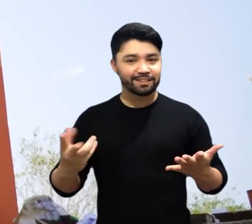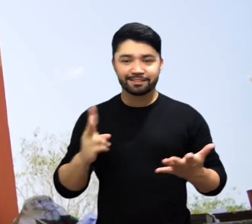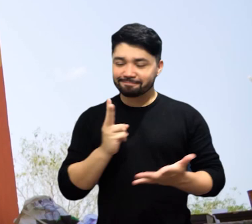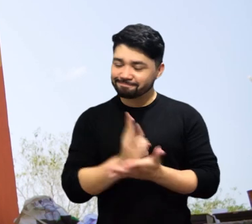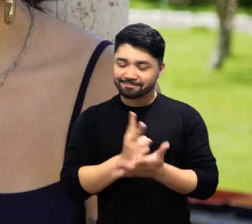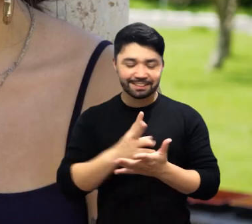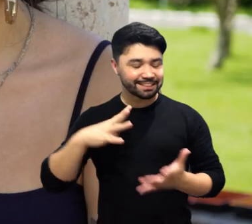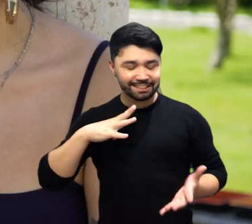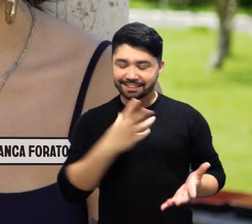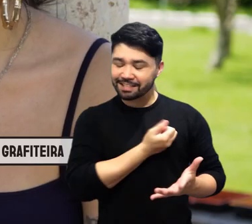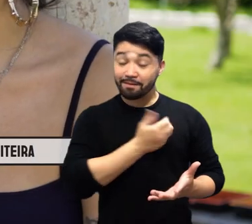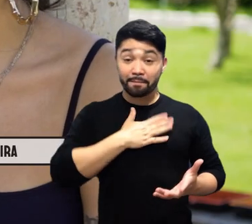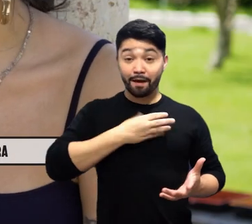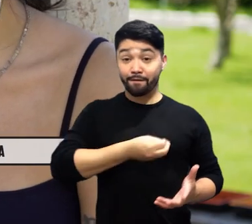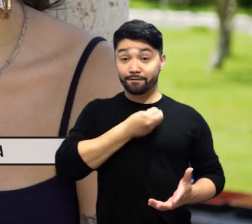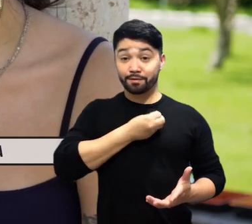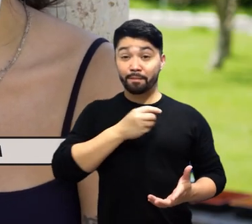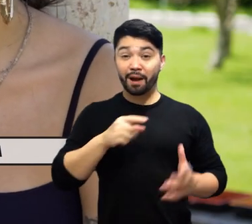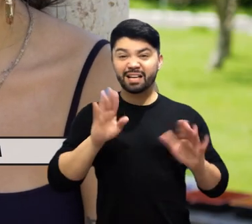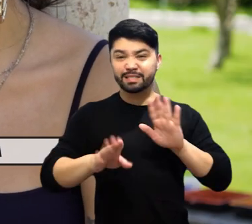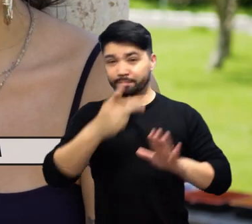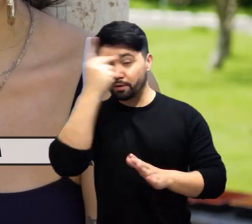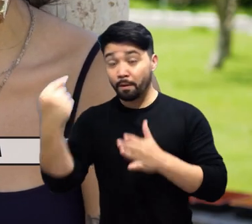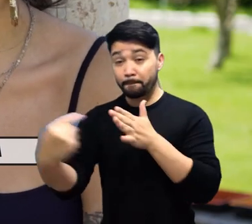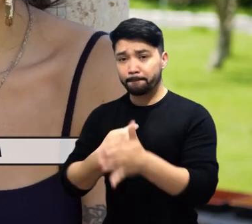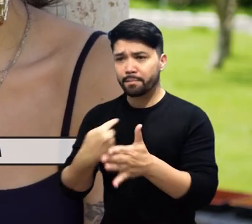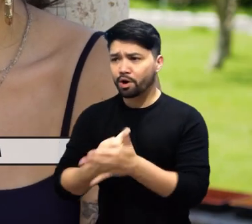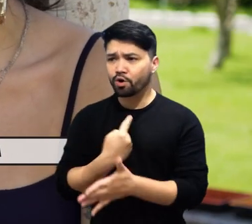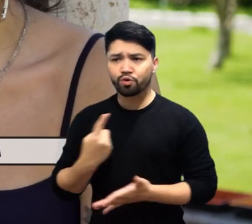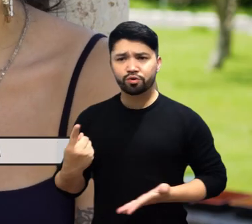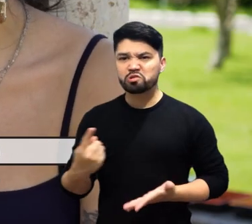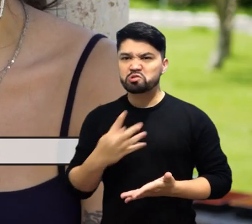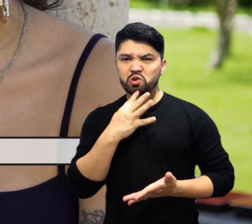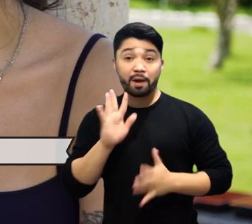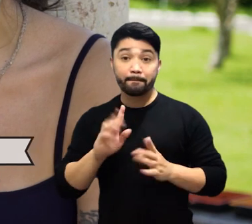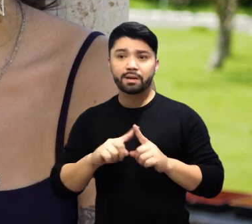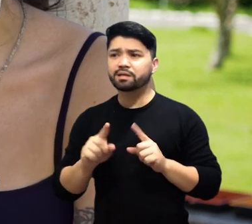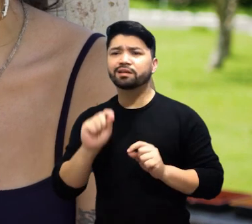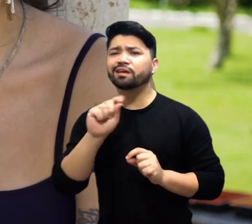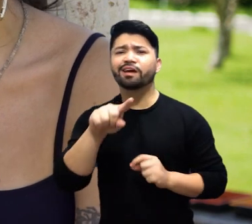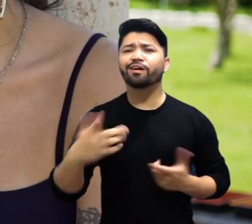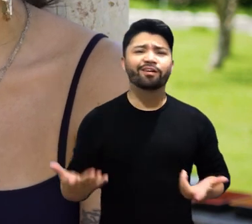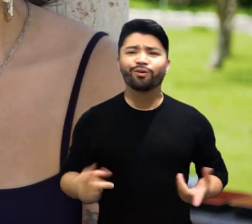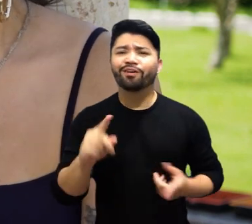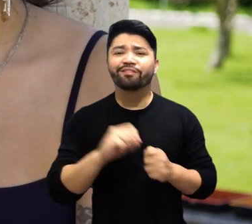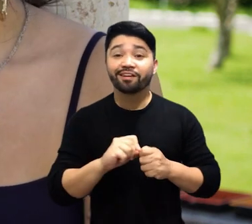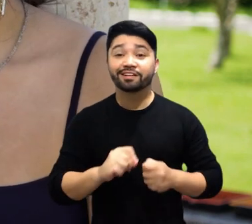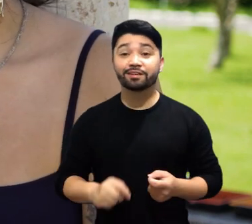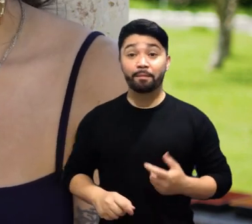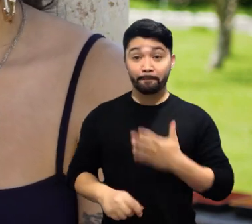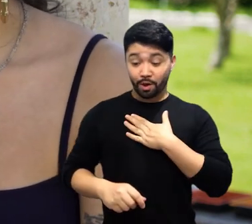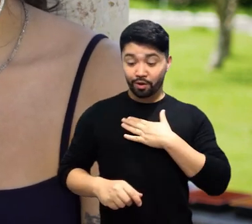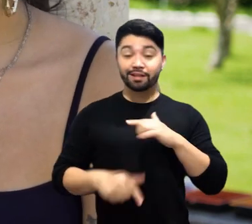lá, as pessoas falam, chegam em você e perguntam, ou, sei lá, não te conhece, fala, ah, quem é aí? Quem é você? O que você faz? O